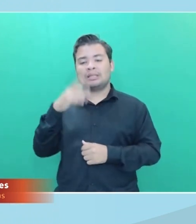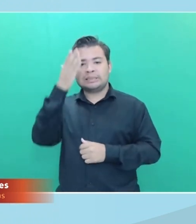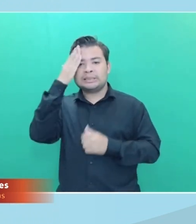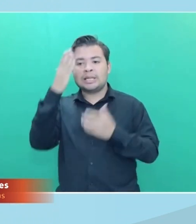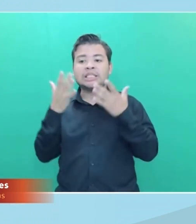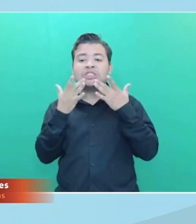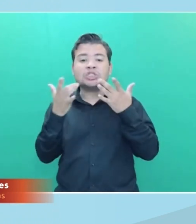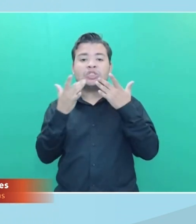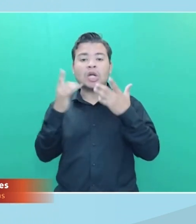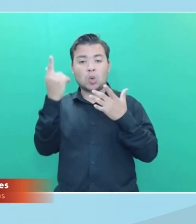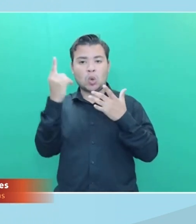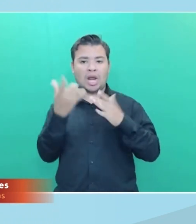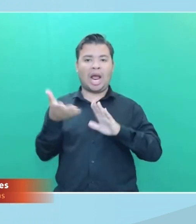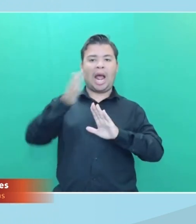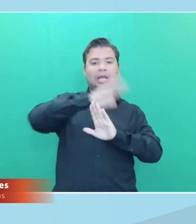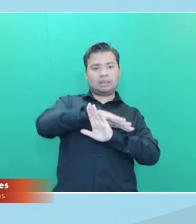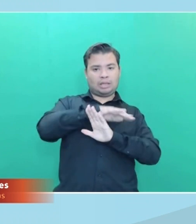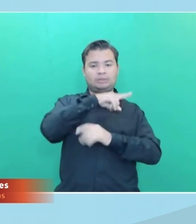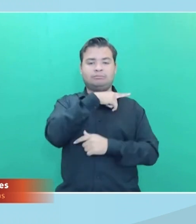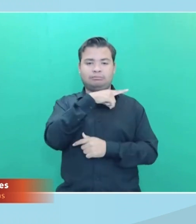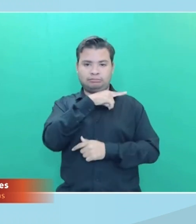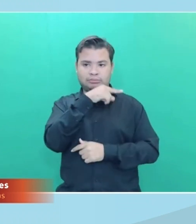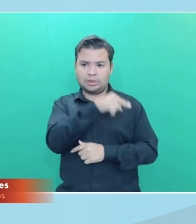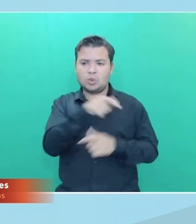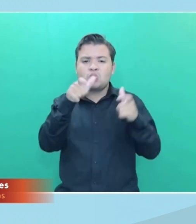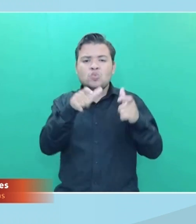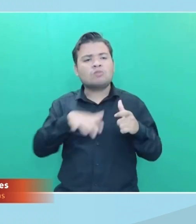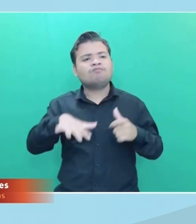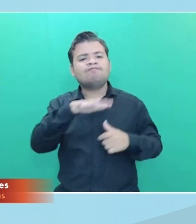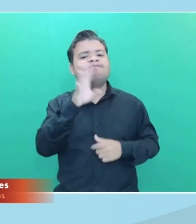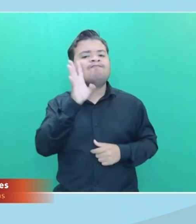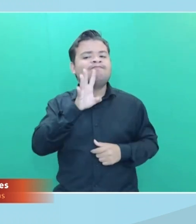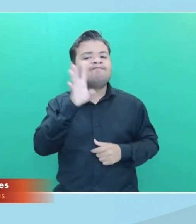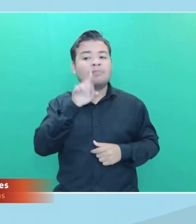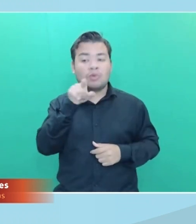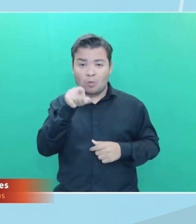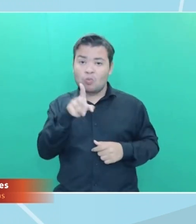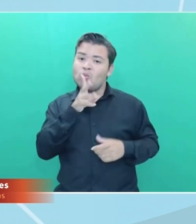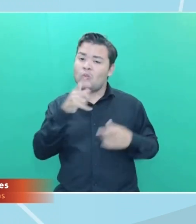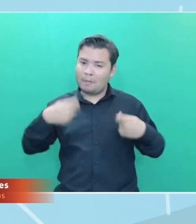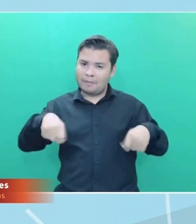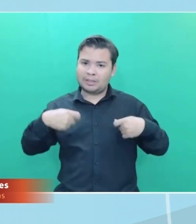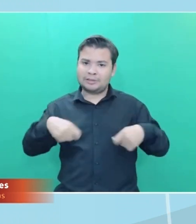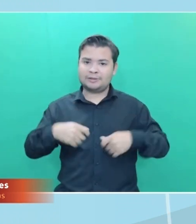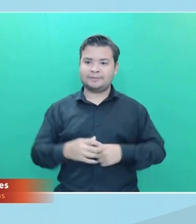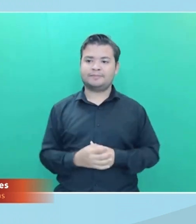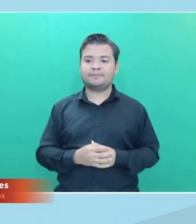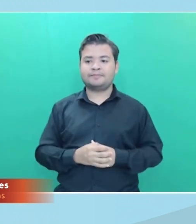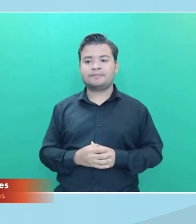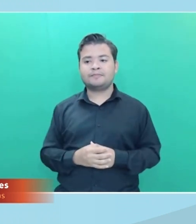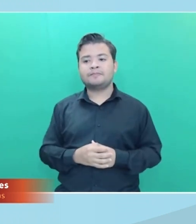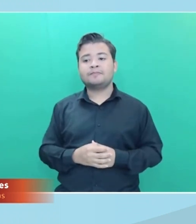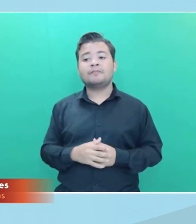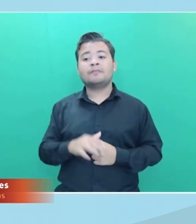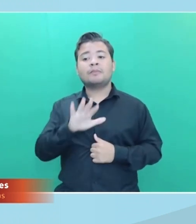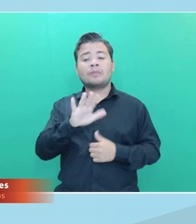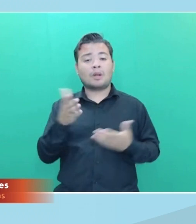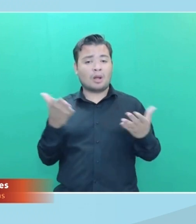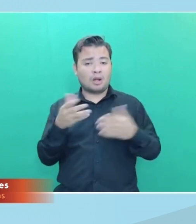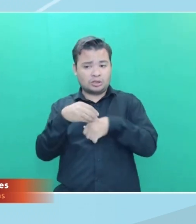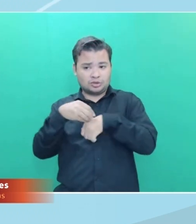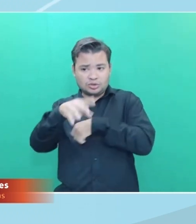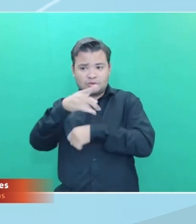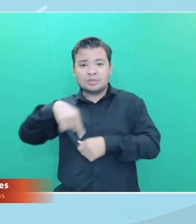Teatro Goiânia. Um lugar muito bacana que você tem que conhecer. Para finalizar, uma dica para quem não quer nem sair